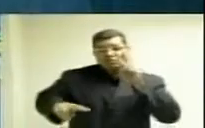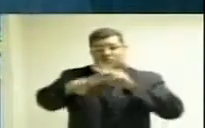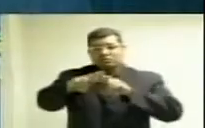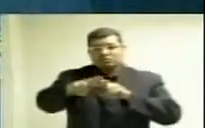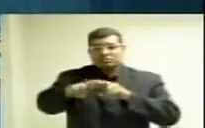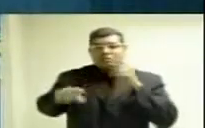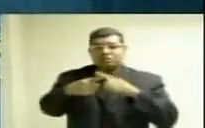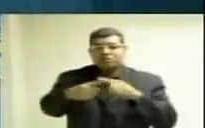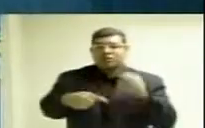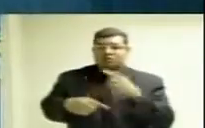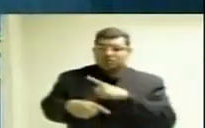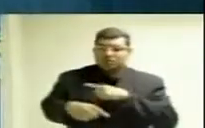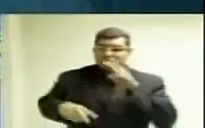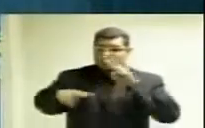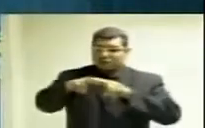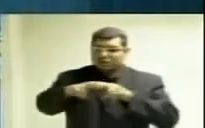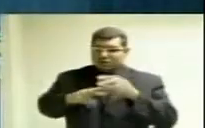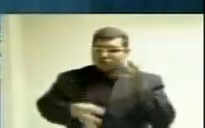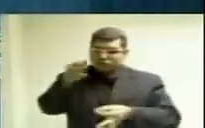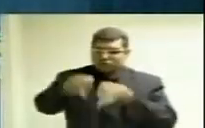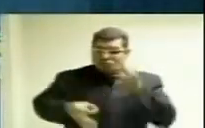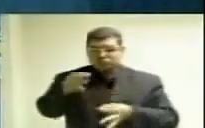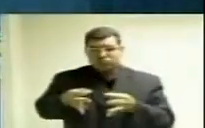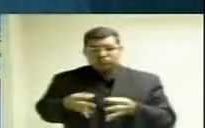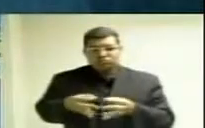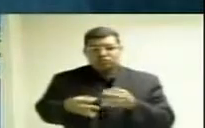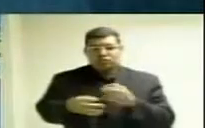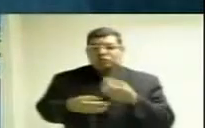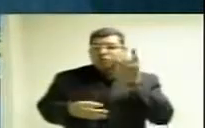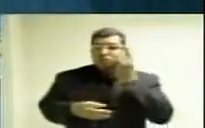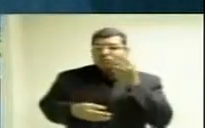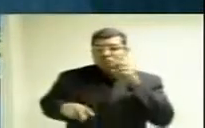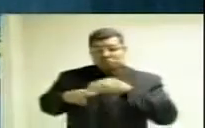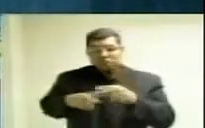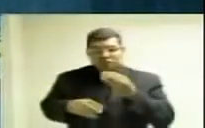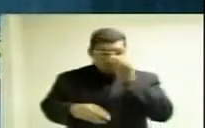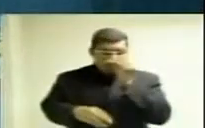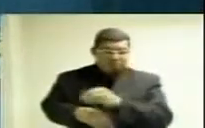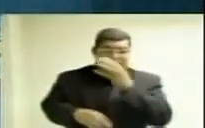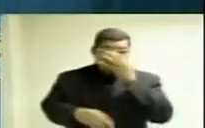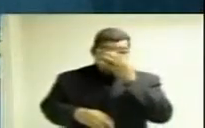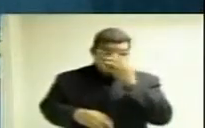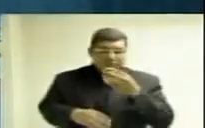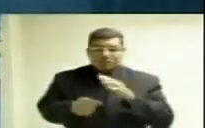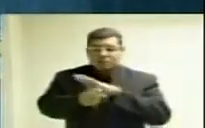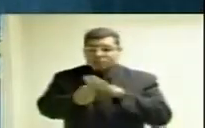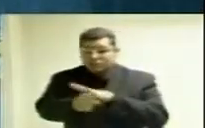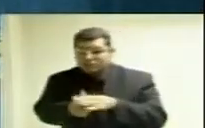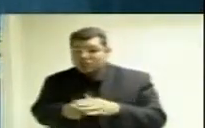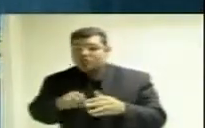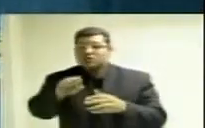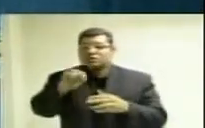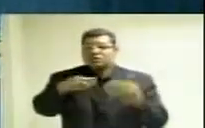preso, porque nós temos presos provisórios com prazo de prisão esgotados, superlotando o